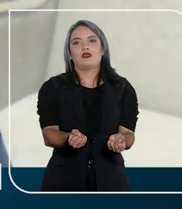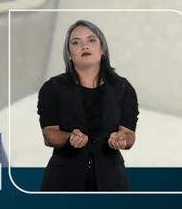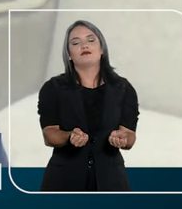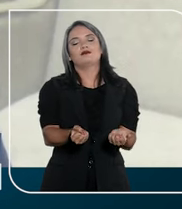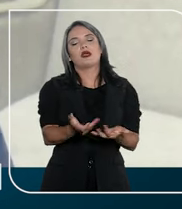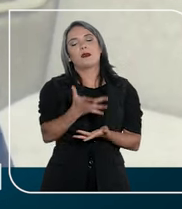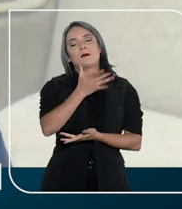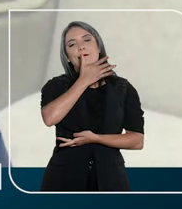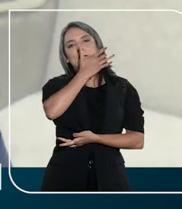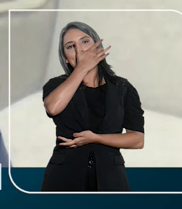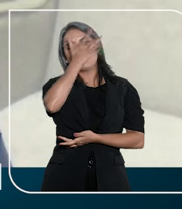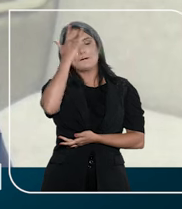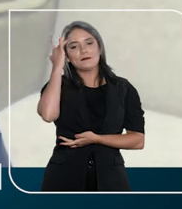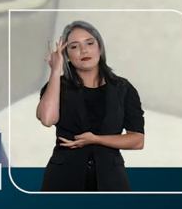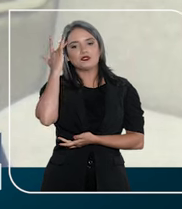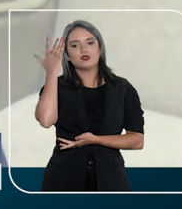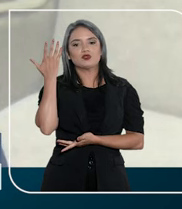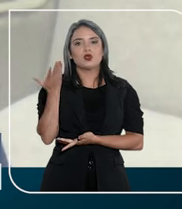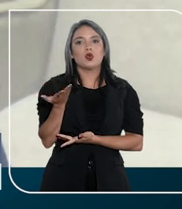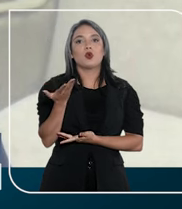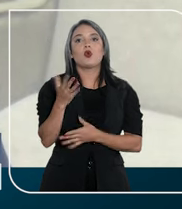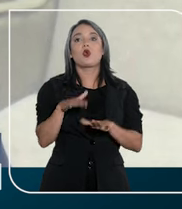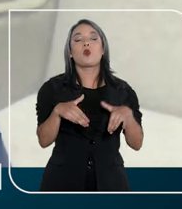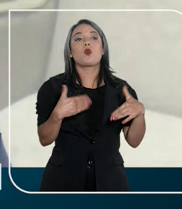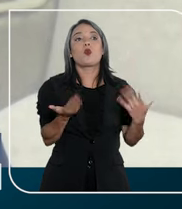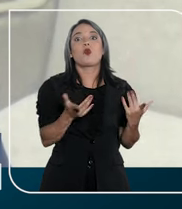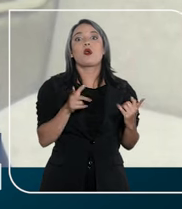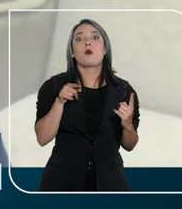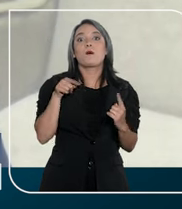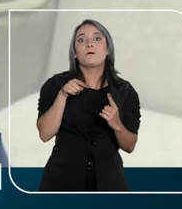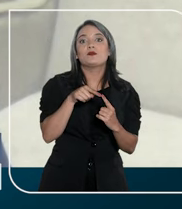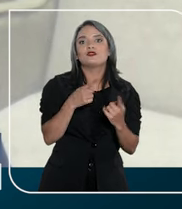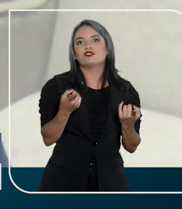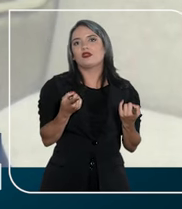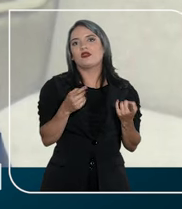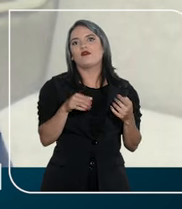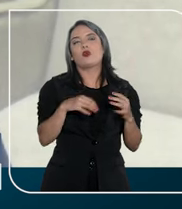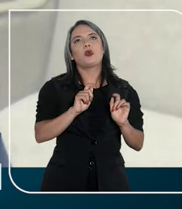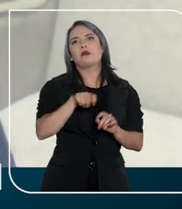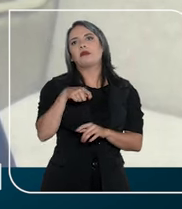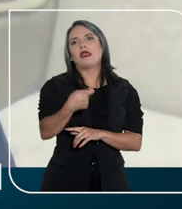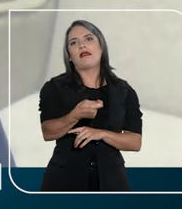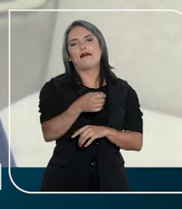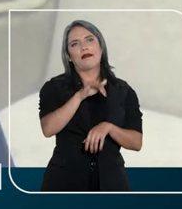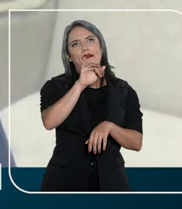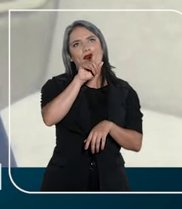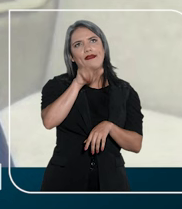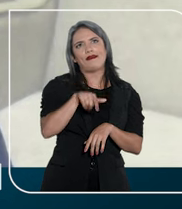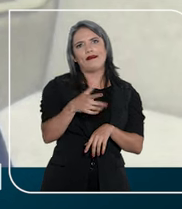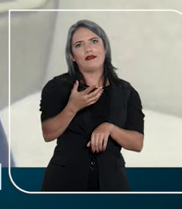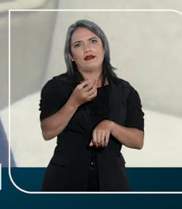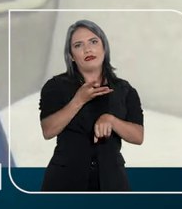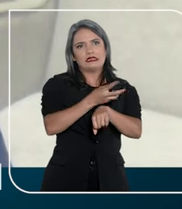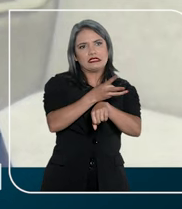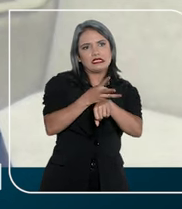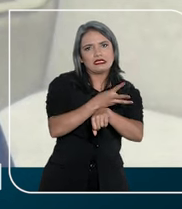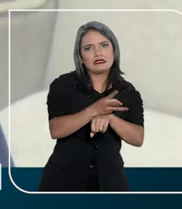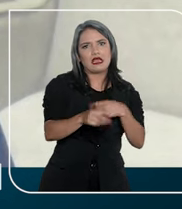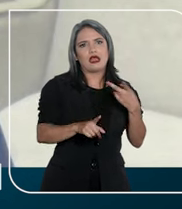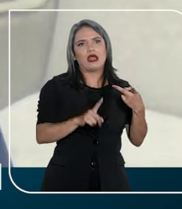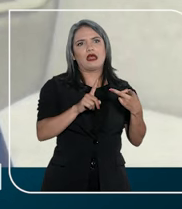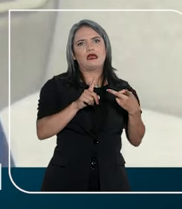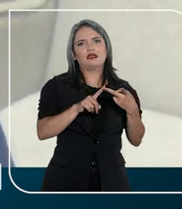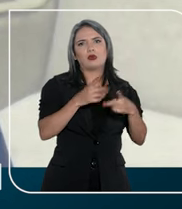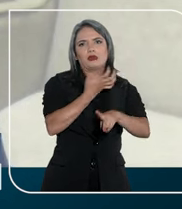seja a partir de qual for a nomenclatura utilizada, né? Terceirizado,